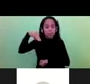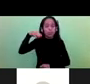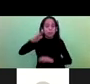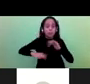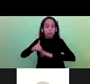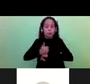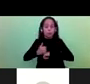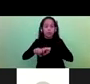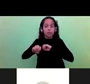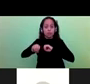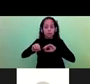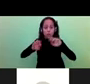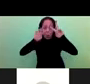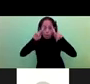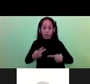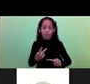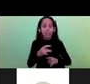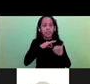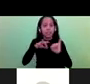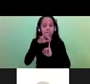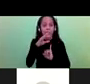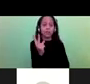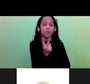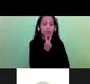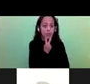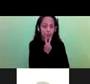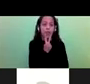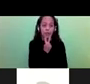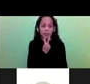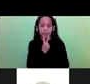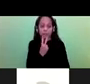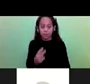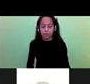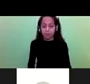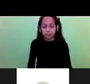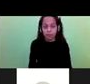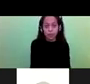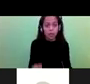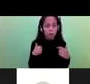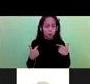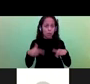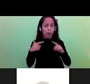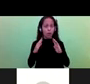mestrado profissional de ensino de humanidades. E estou trabalhando remotamente.